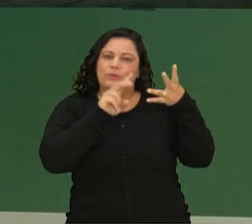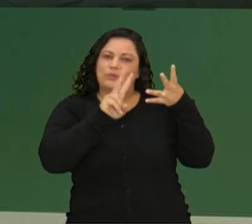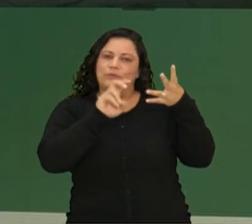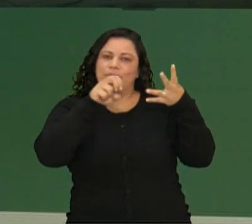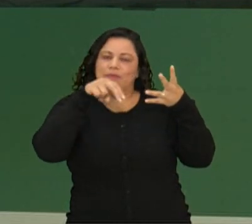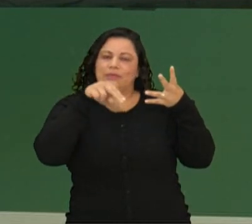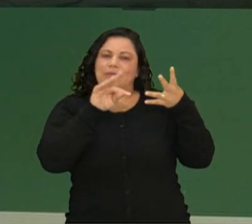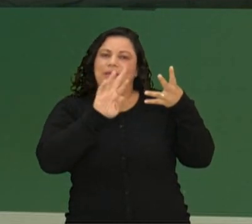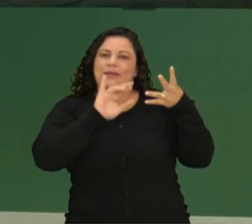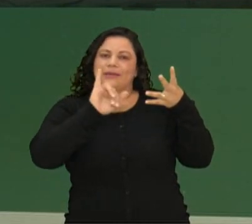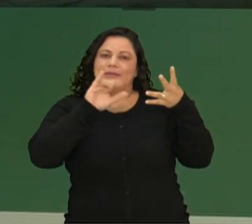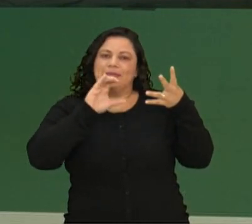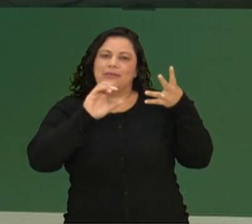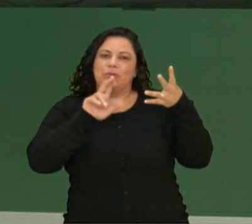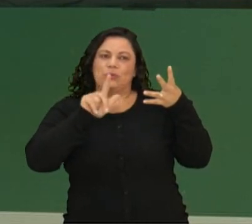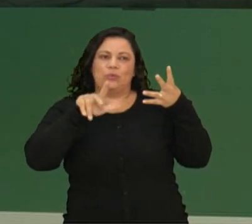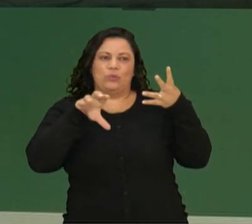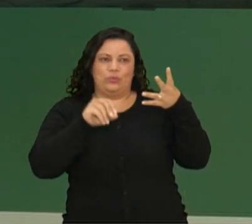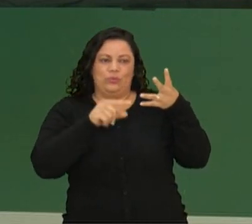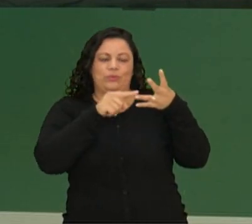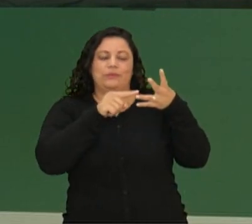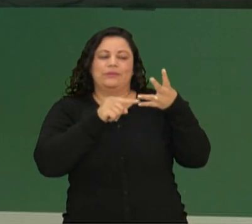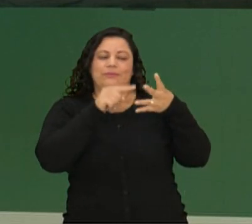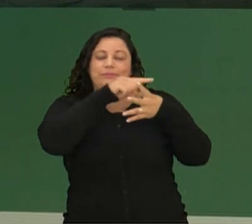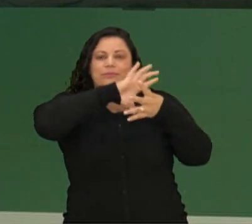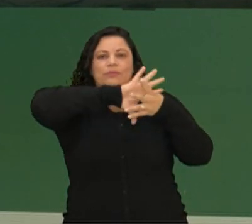que respondeu a alternativa D, tá?